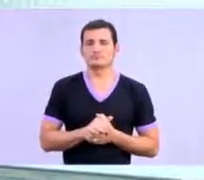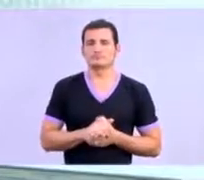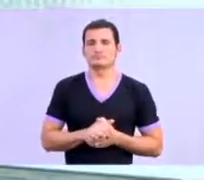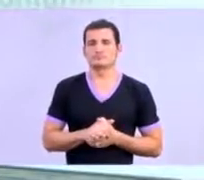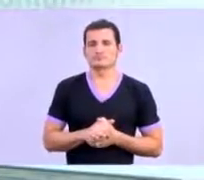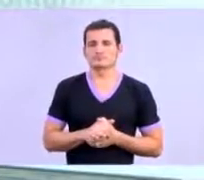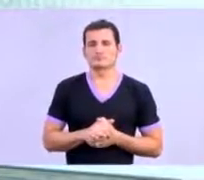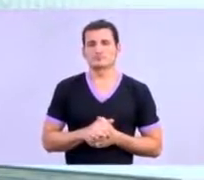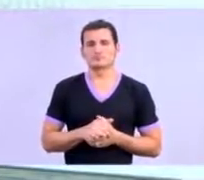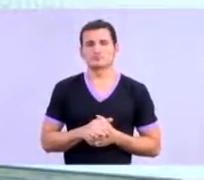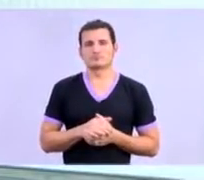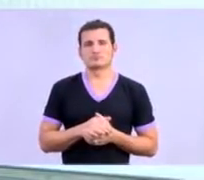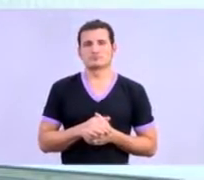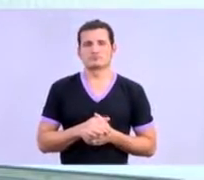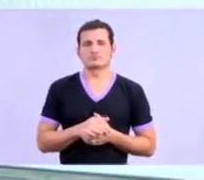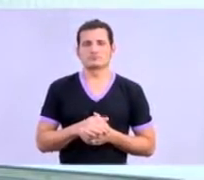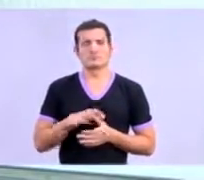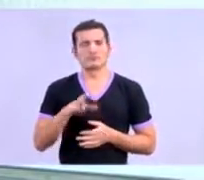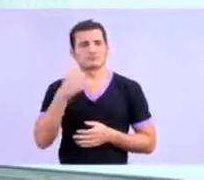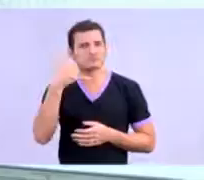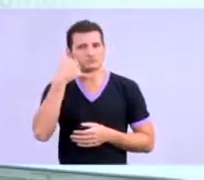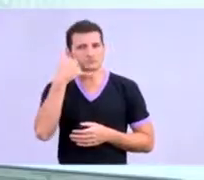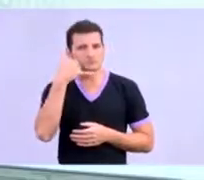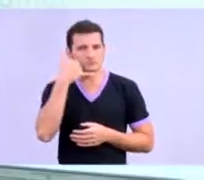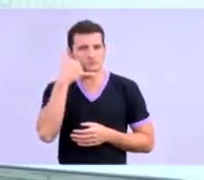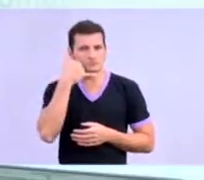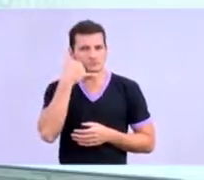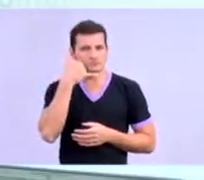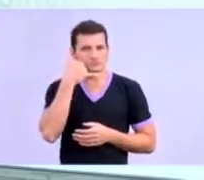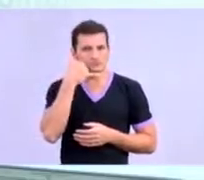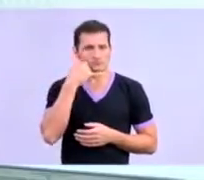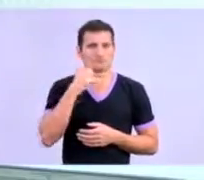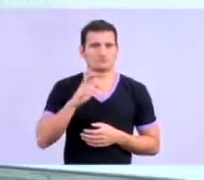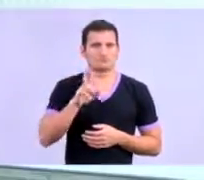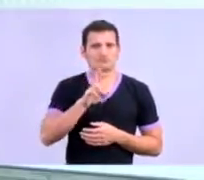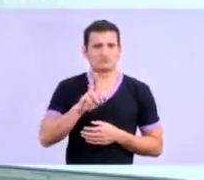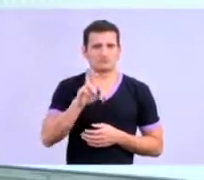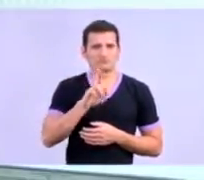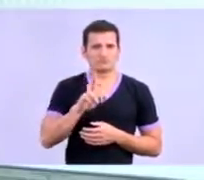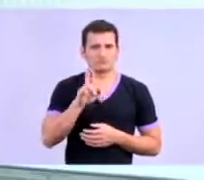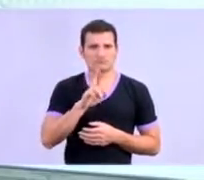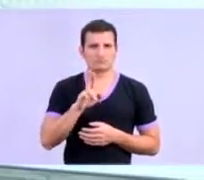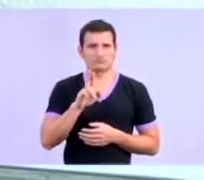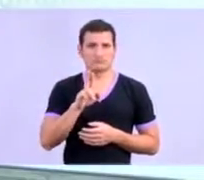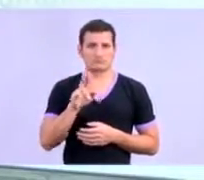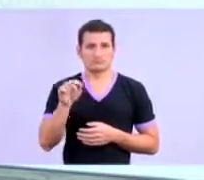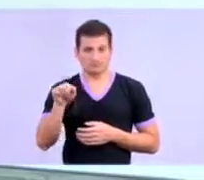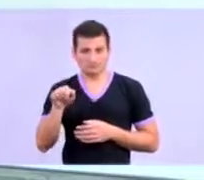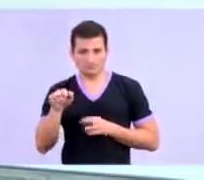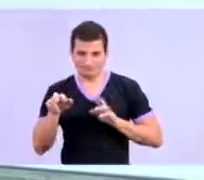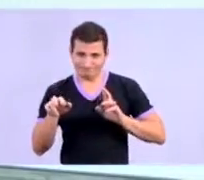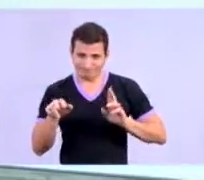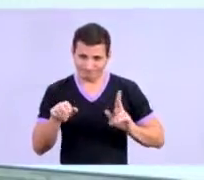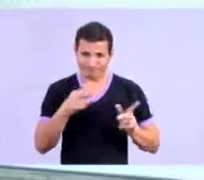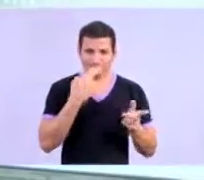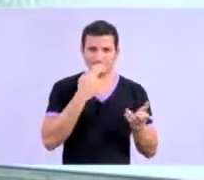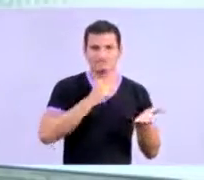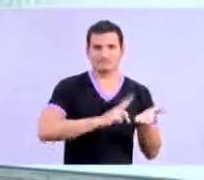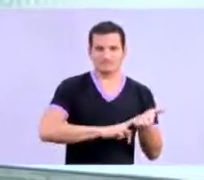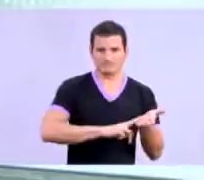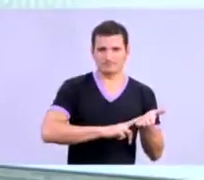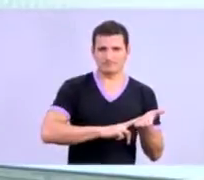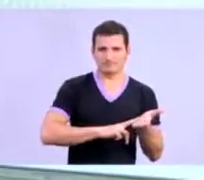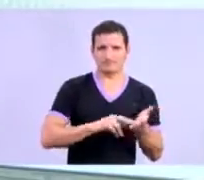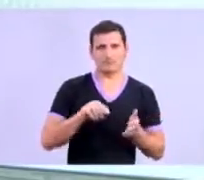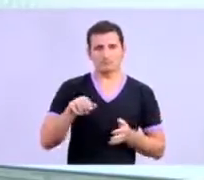é bem evidente, né? Um telefone, a gente utiliza um dispositivo diferente de uma carta. Um telefone a gente está ali,